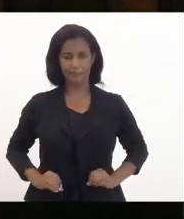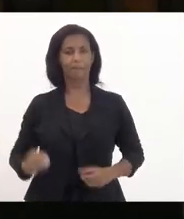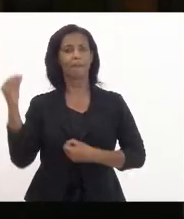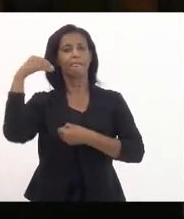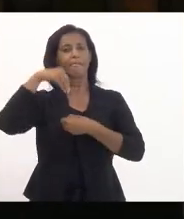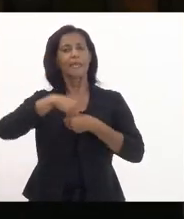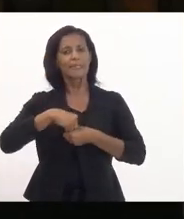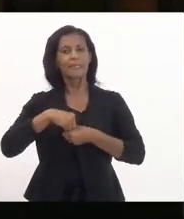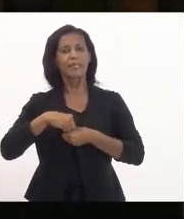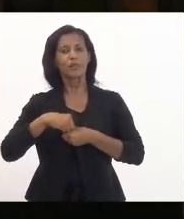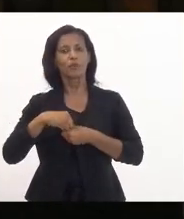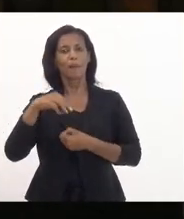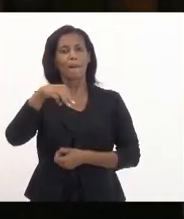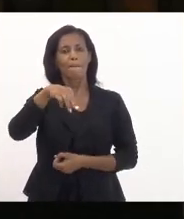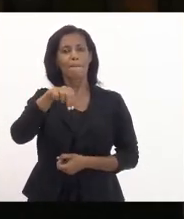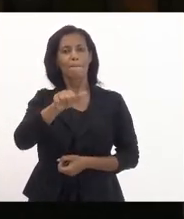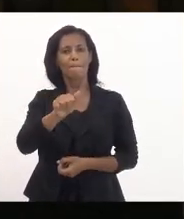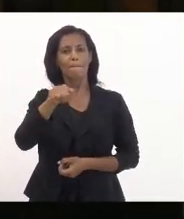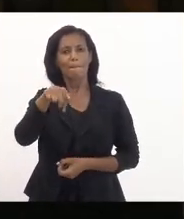dentro do mangue?